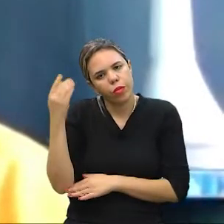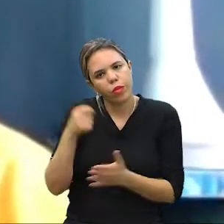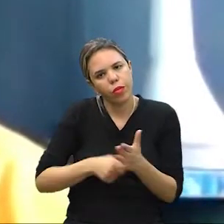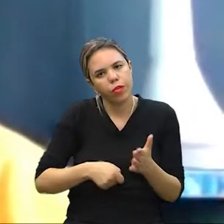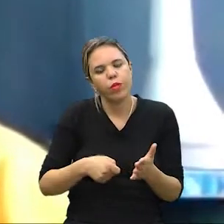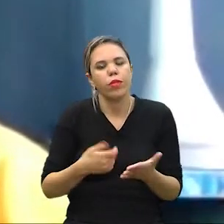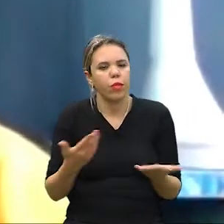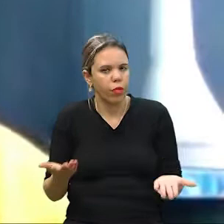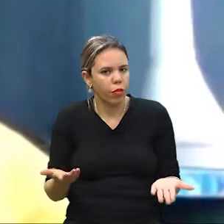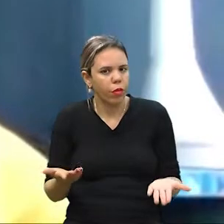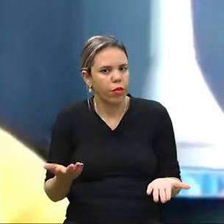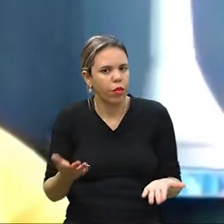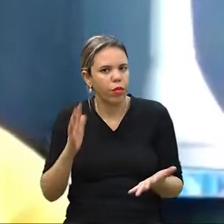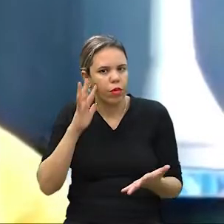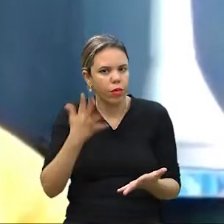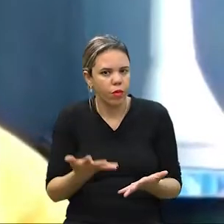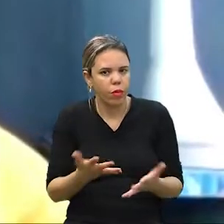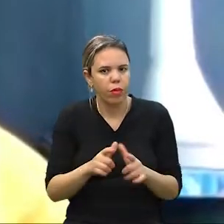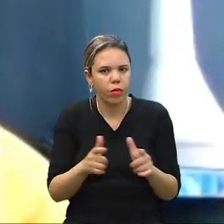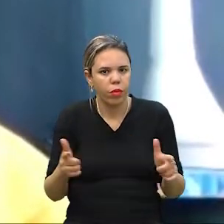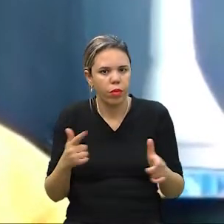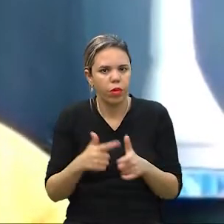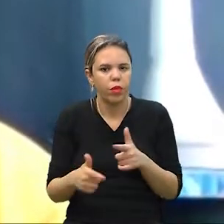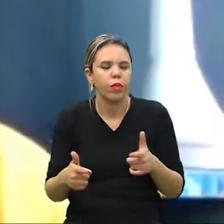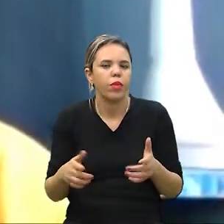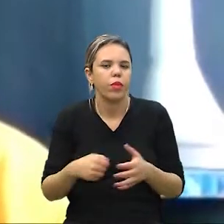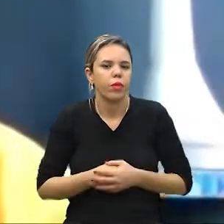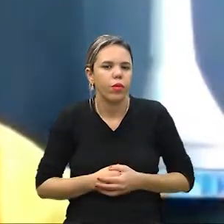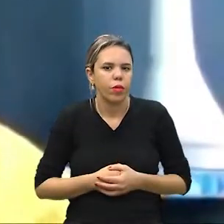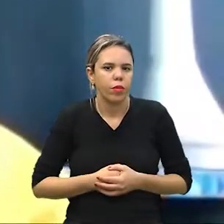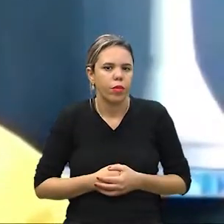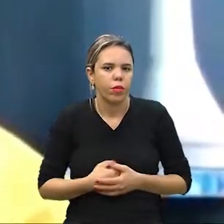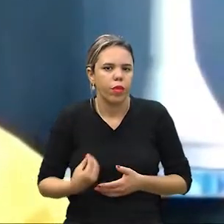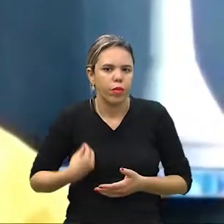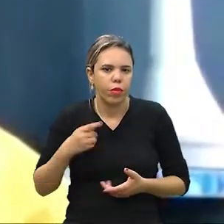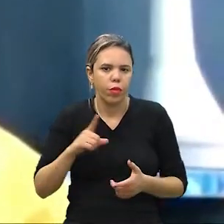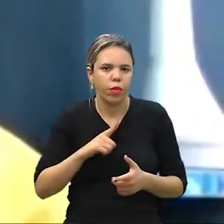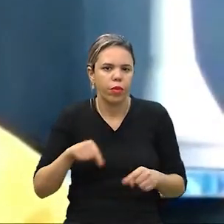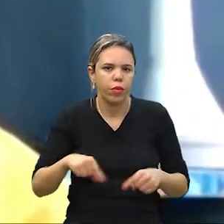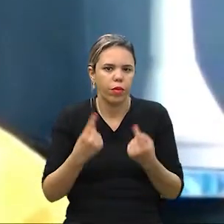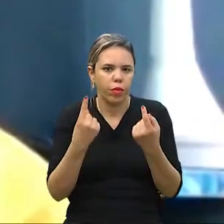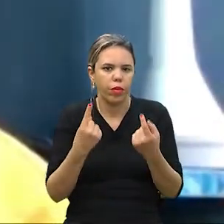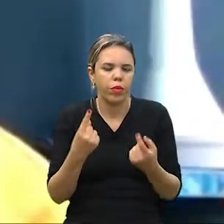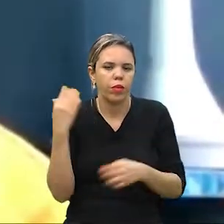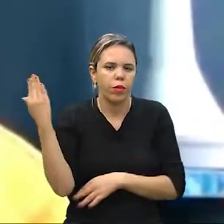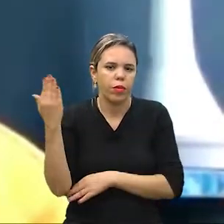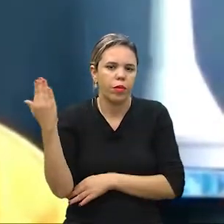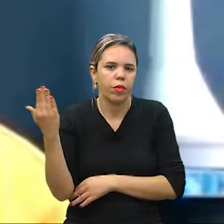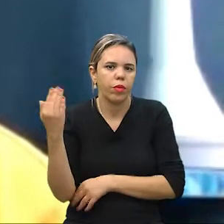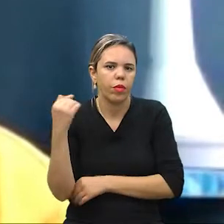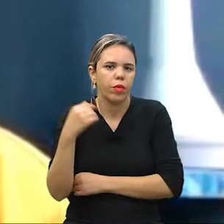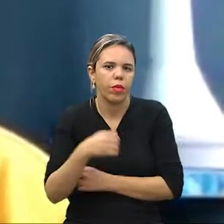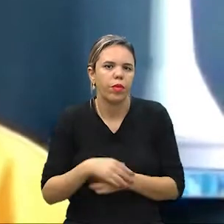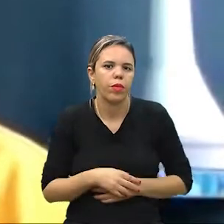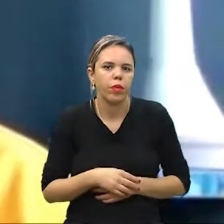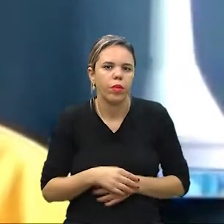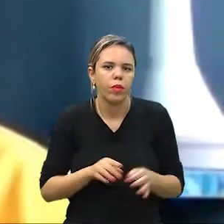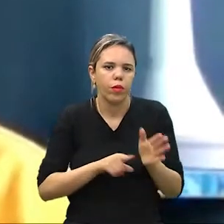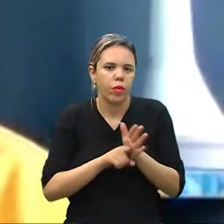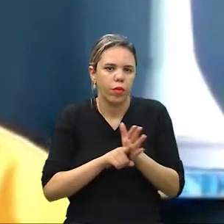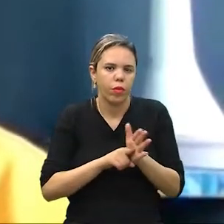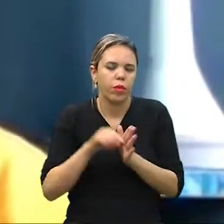políticas públicas que resolvam o tamanho dessa complexidade que a gente tem com o desafio de clima. O Instituto